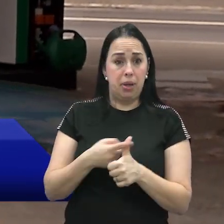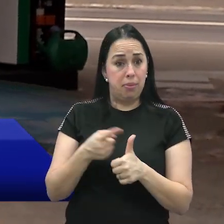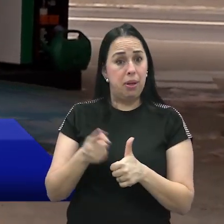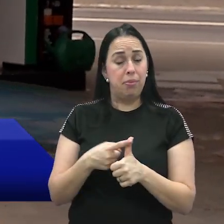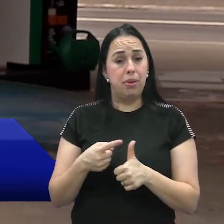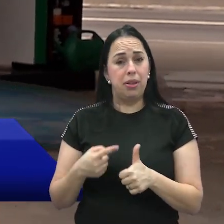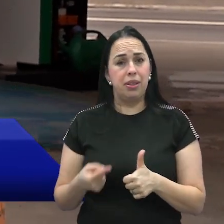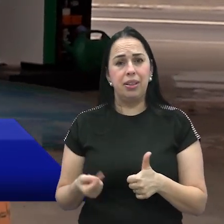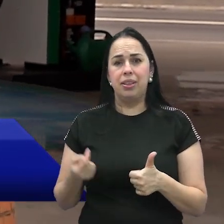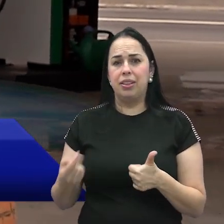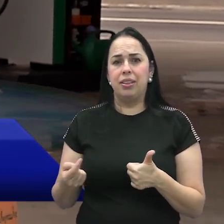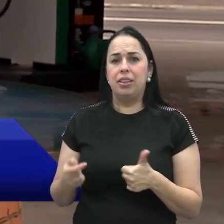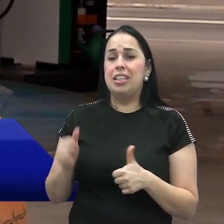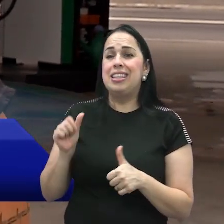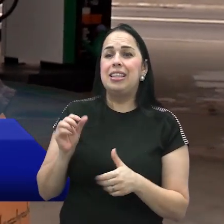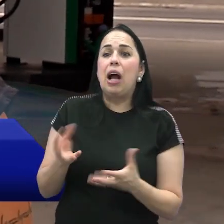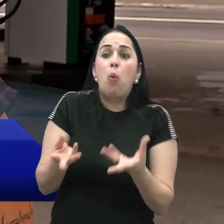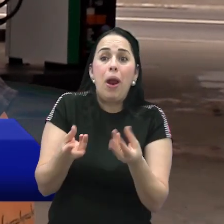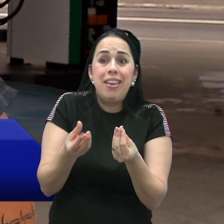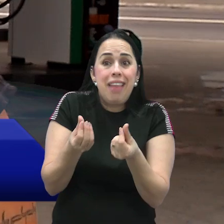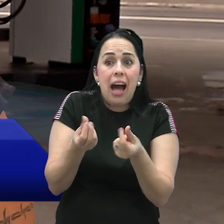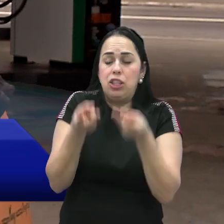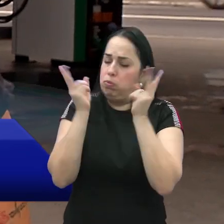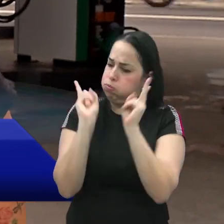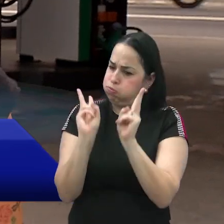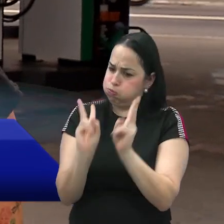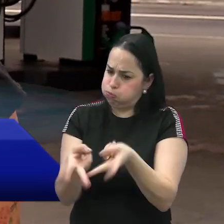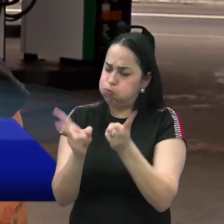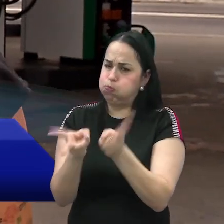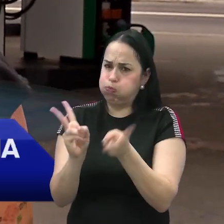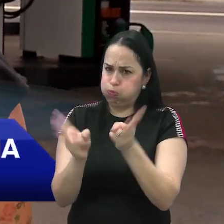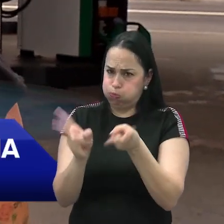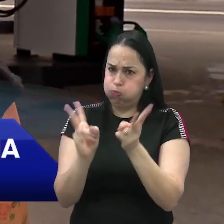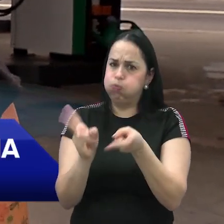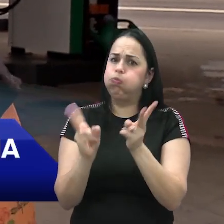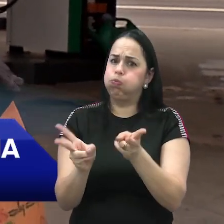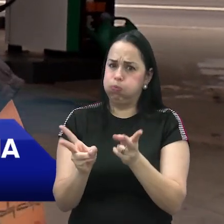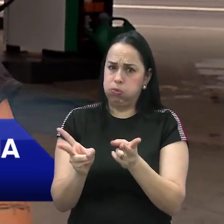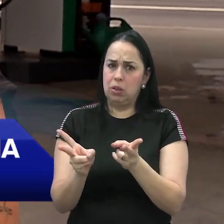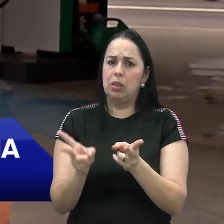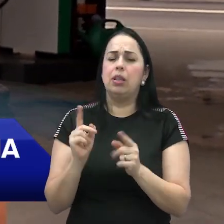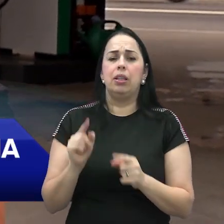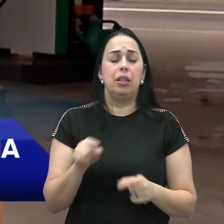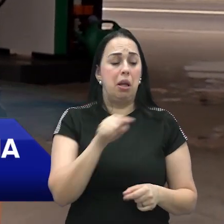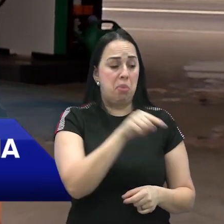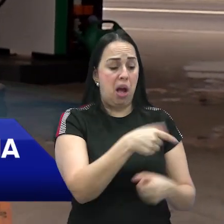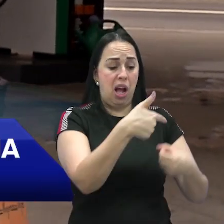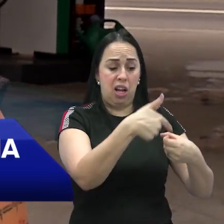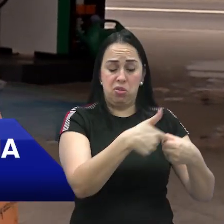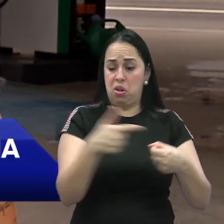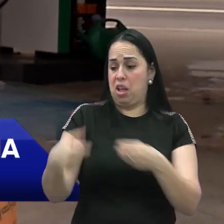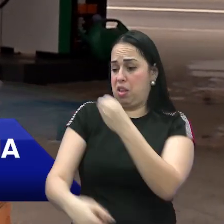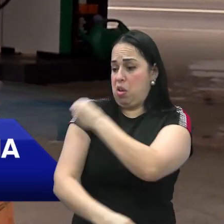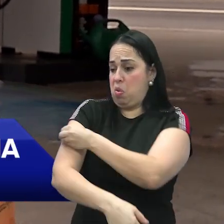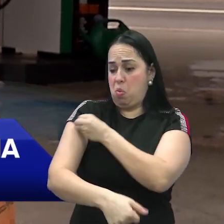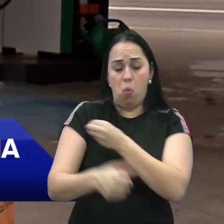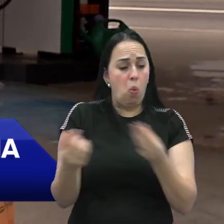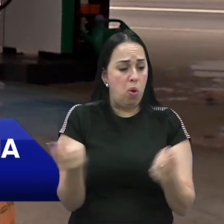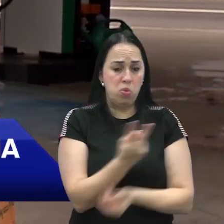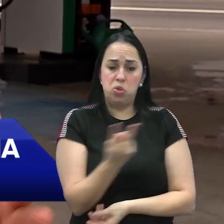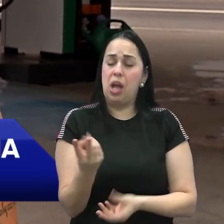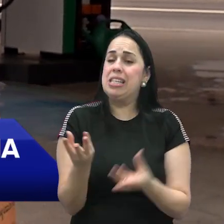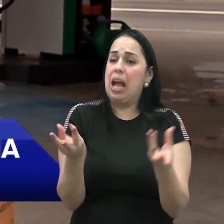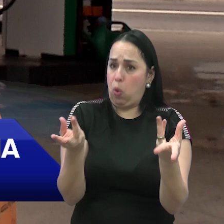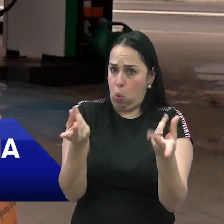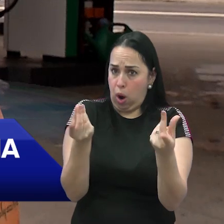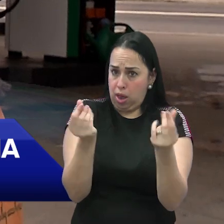gente precisa dizer que não há nenhuma mudança na qualidade do etanol que nós consumimos na bomba e nem da gasolina. Não se trata de mudança de